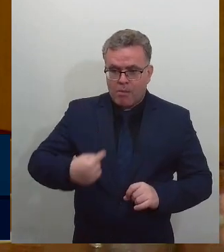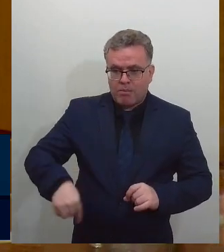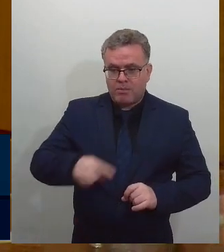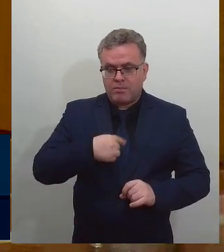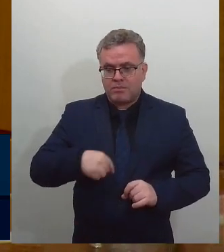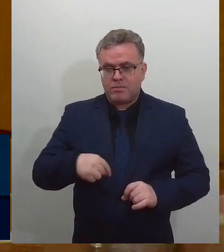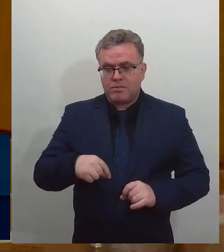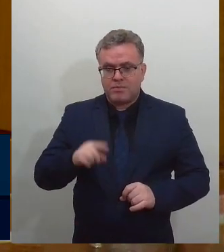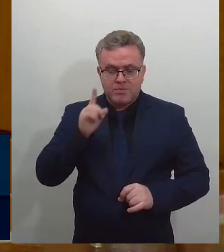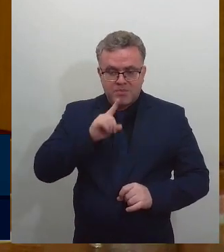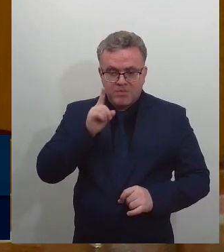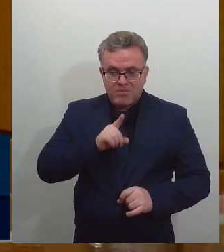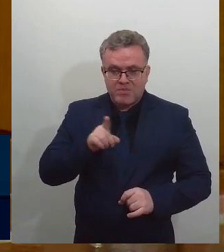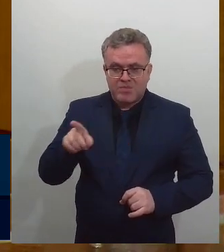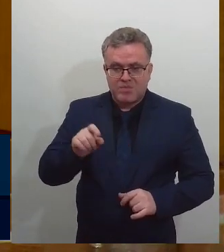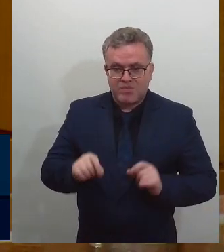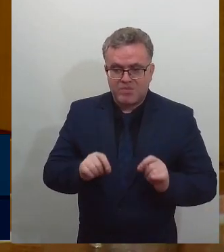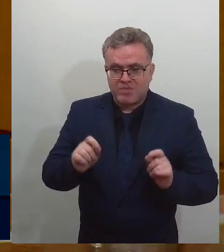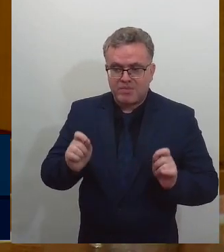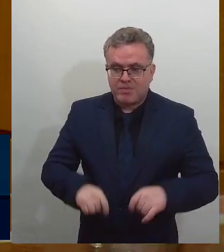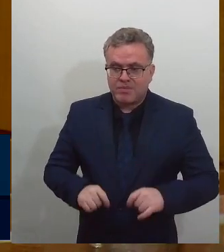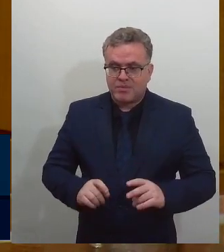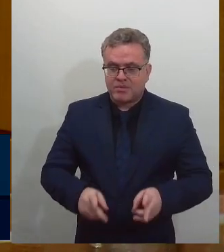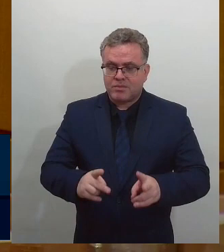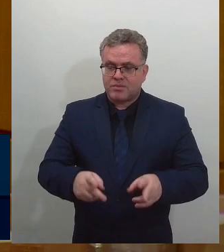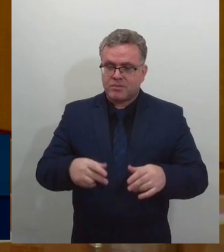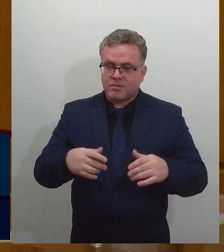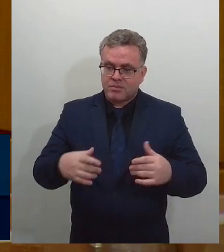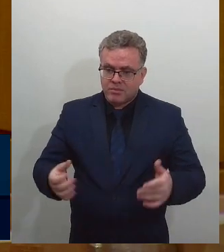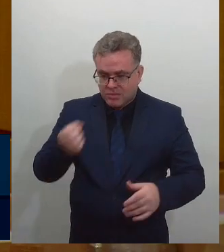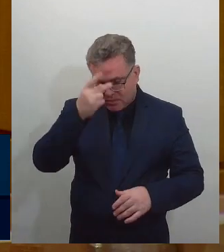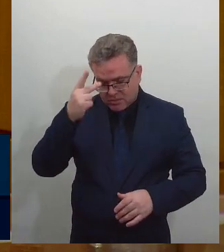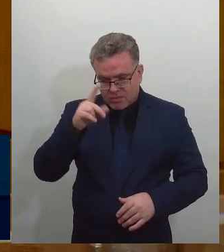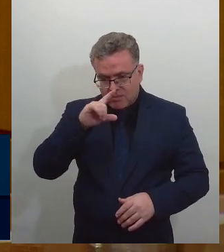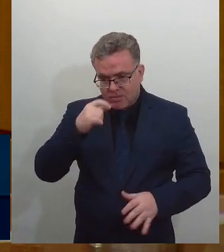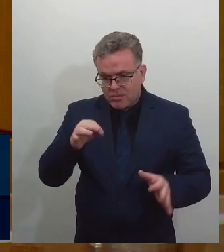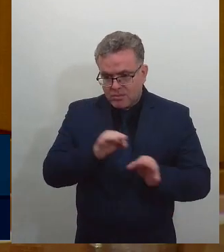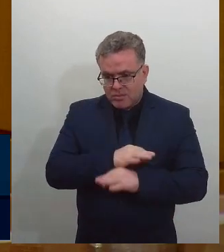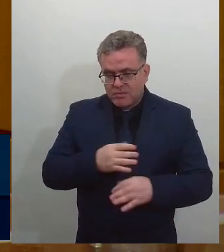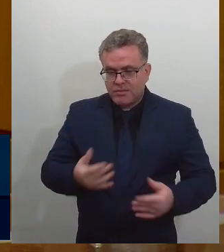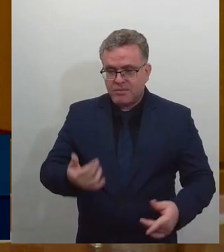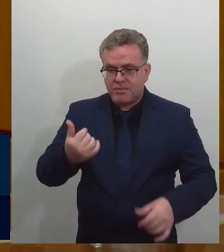que o mutuário é a prefeitura de Aracaju e o avalista sendo